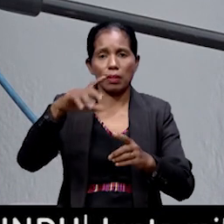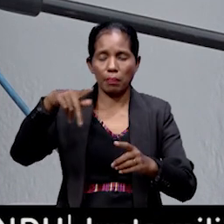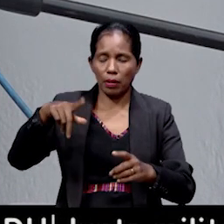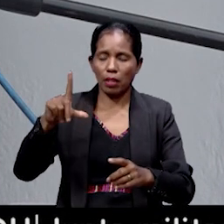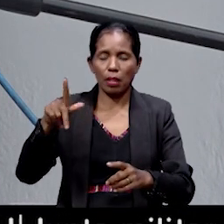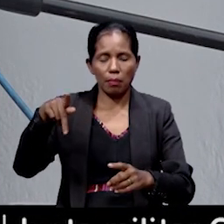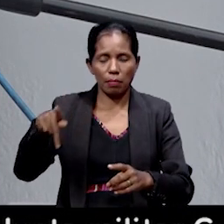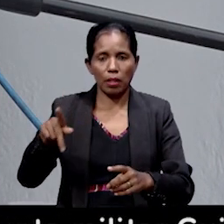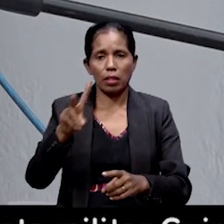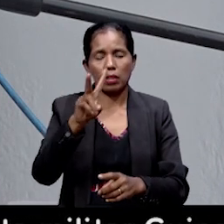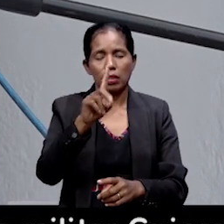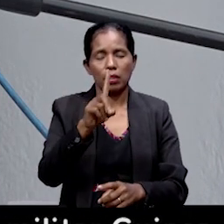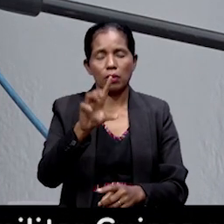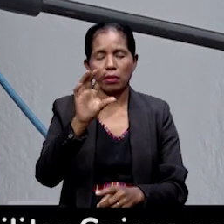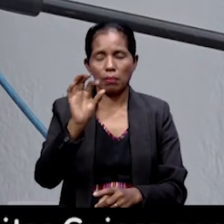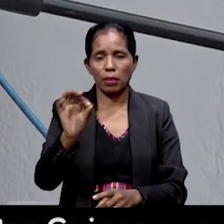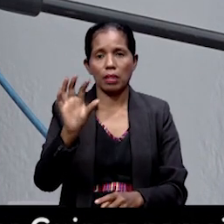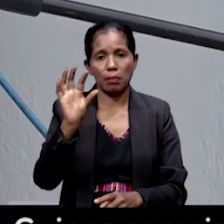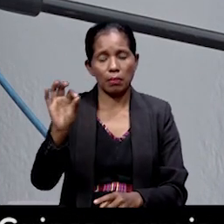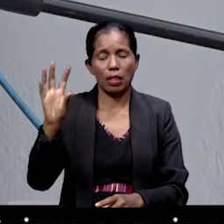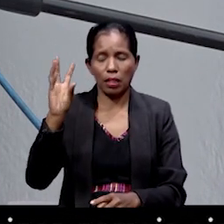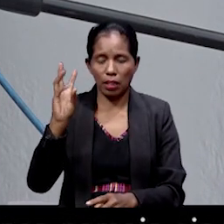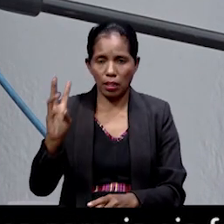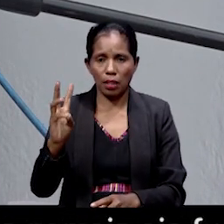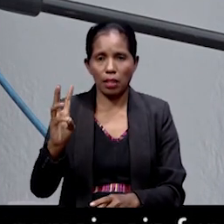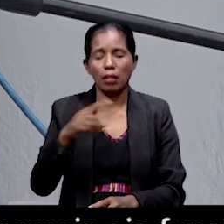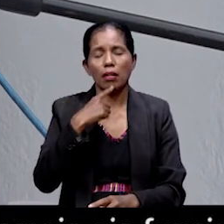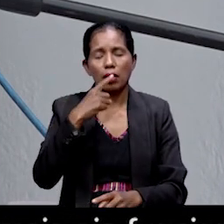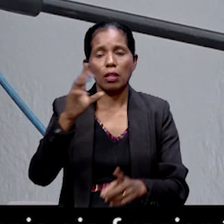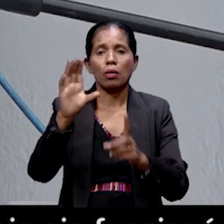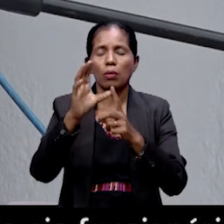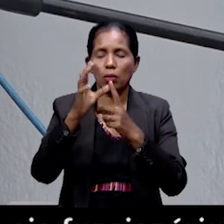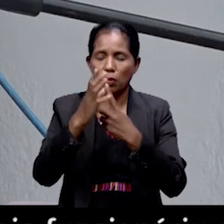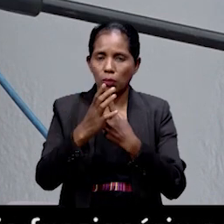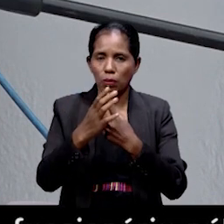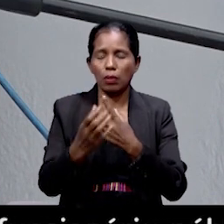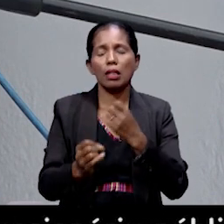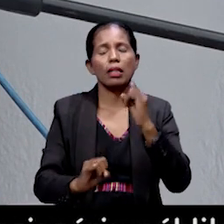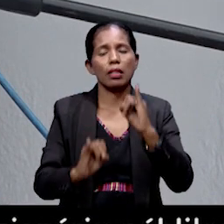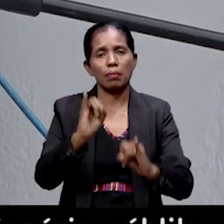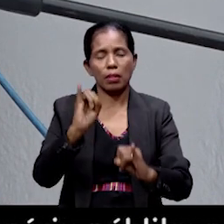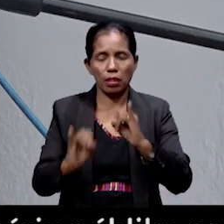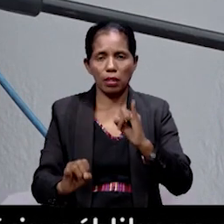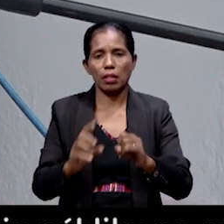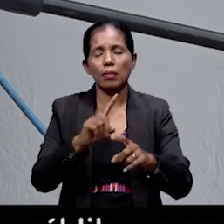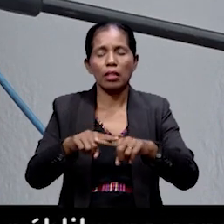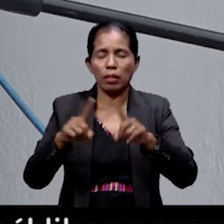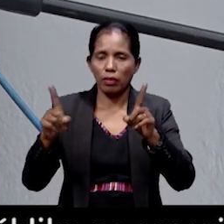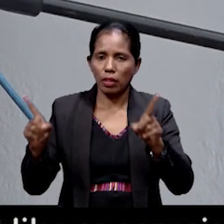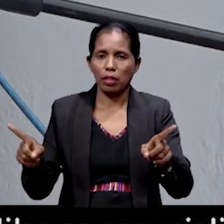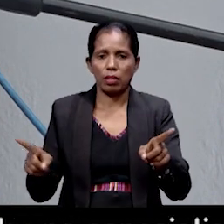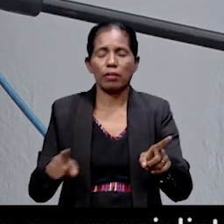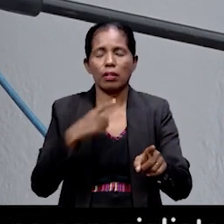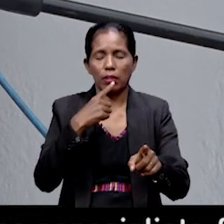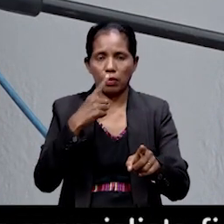desde 1996, um espaço agregador de culturas e identidades, reunindo as diferentes formas de ser e